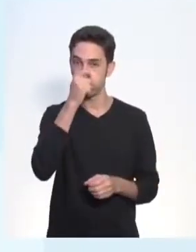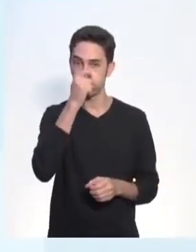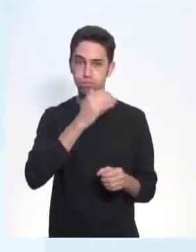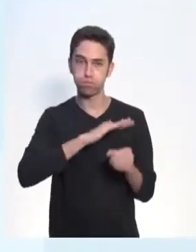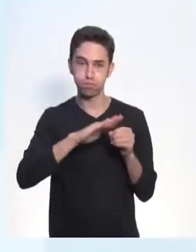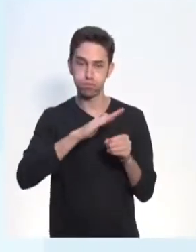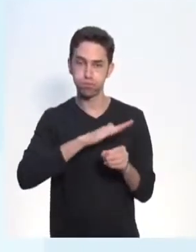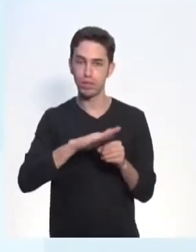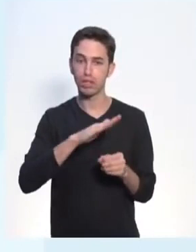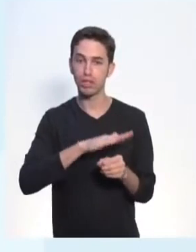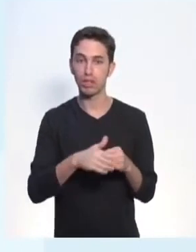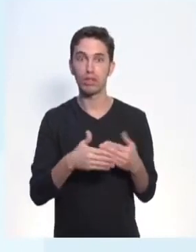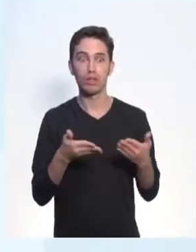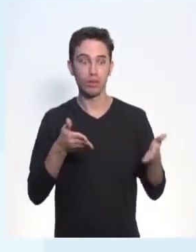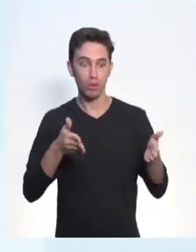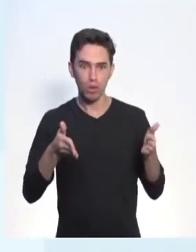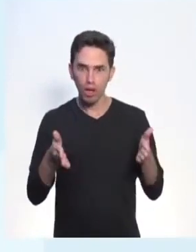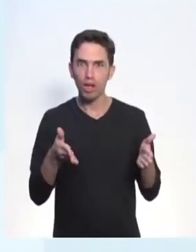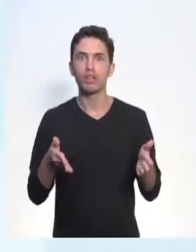em plena